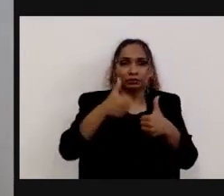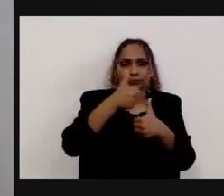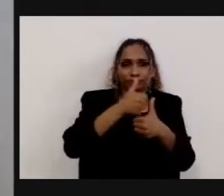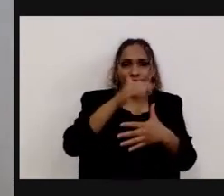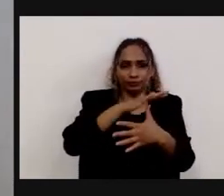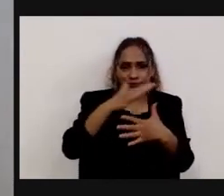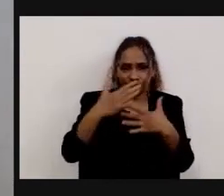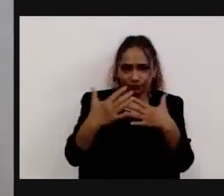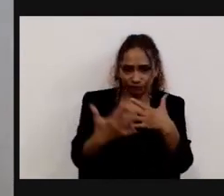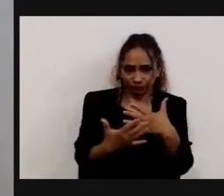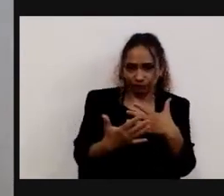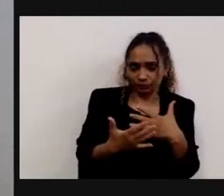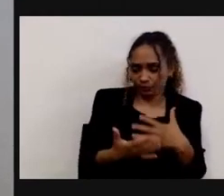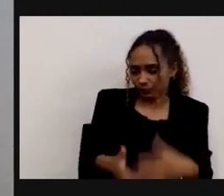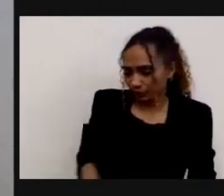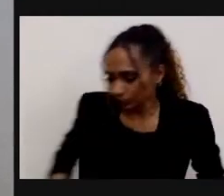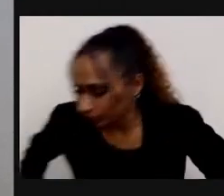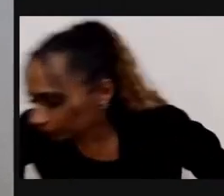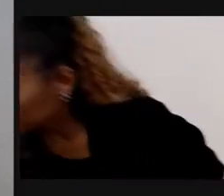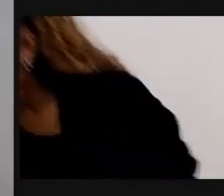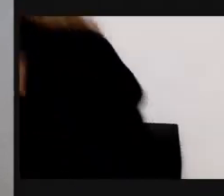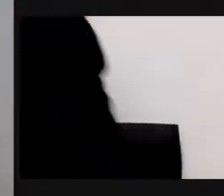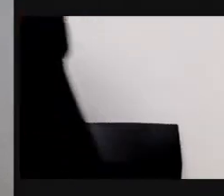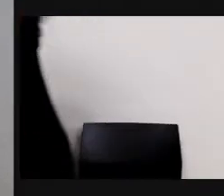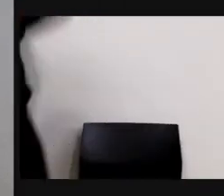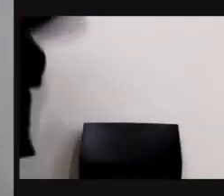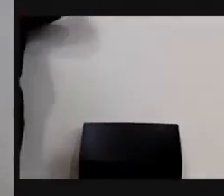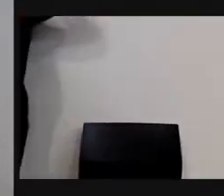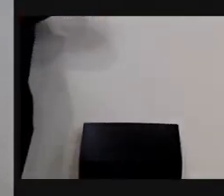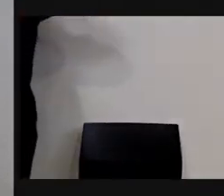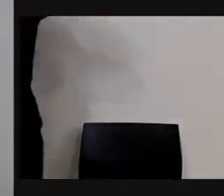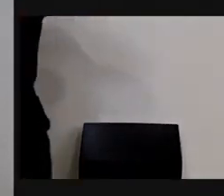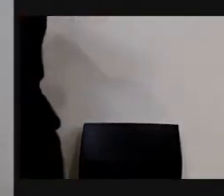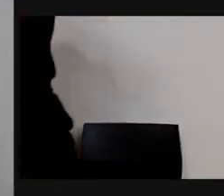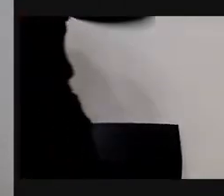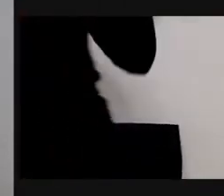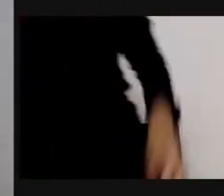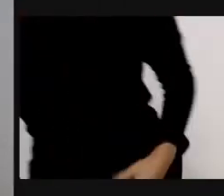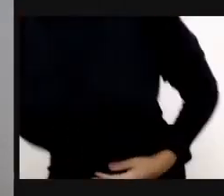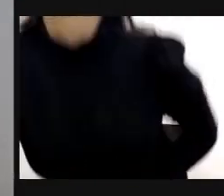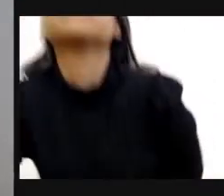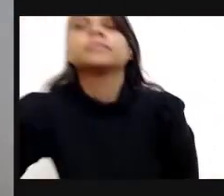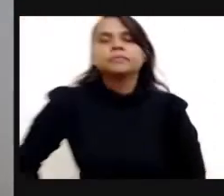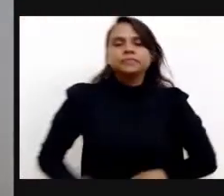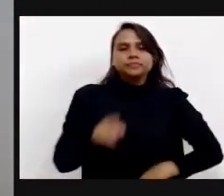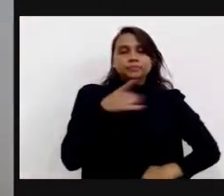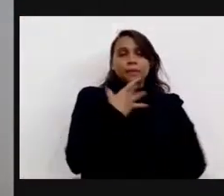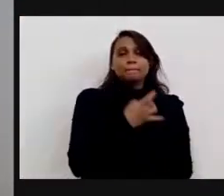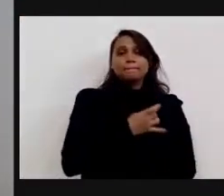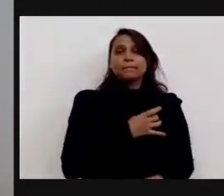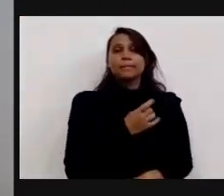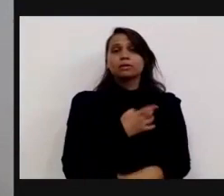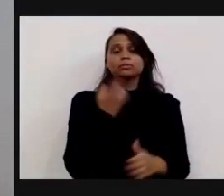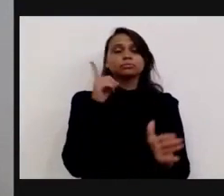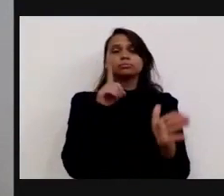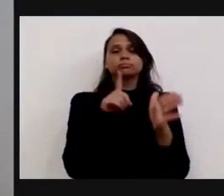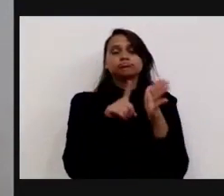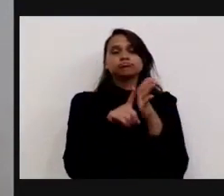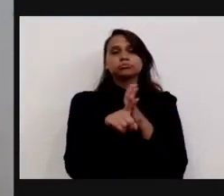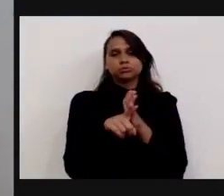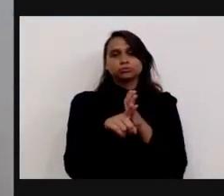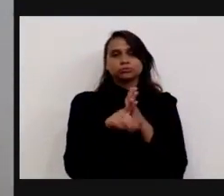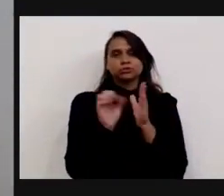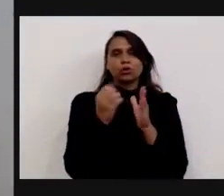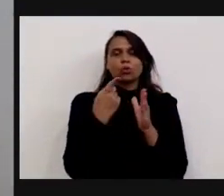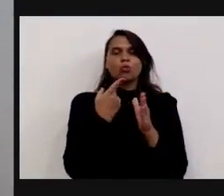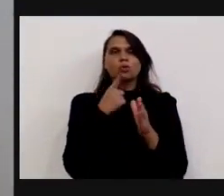em que você não é ouvido em que você tem medo de fazer perguntas de questionar em que você precisa ter medo até